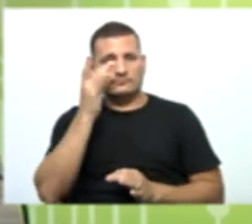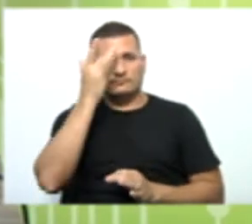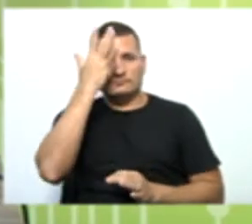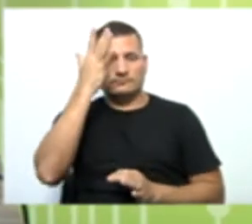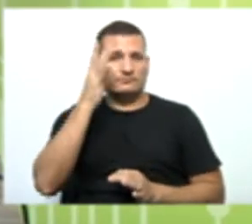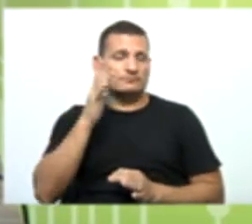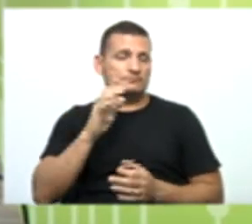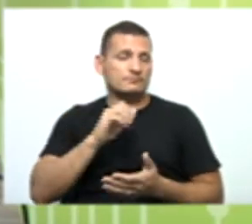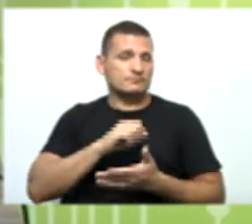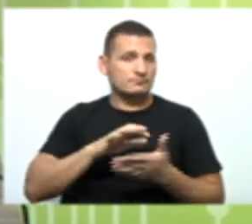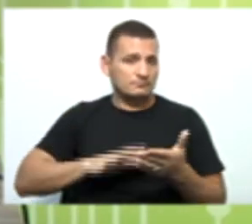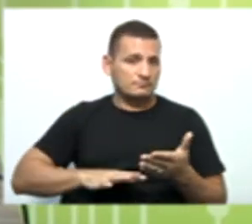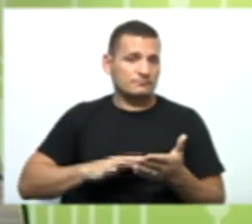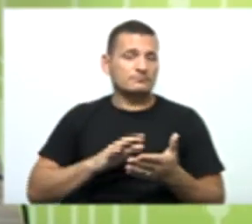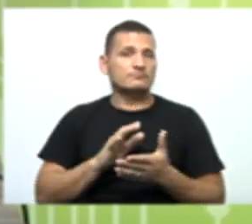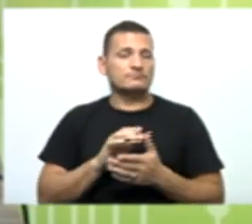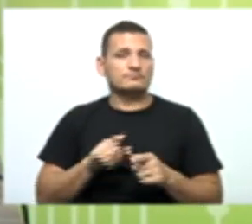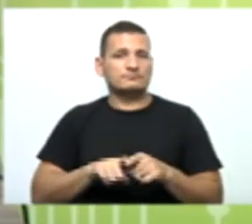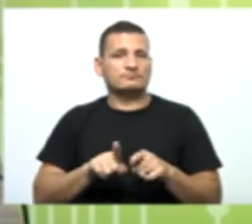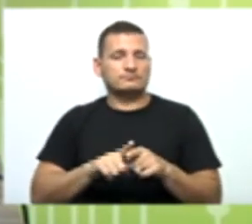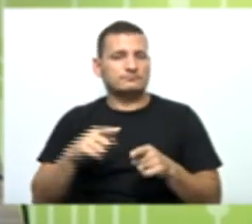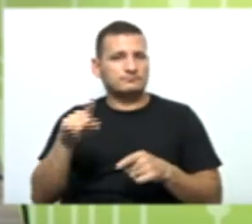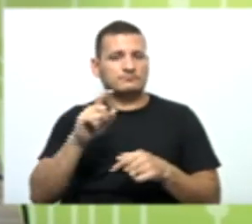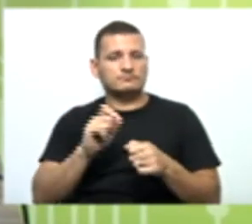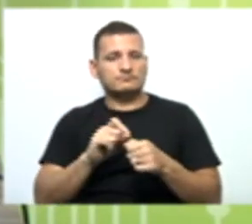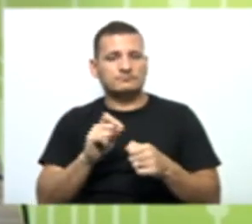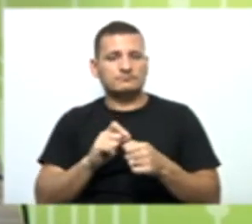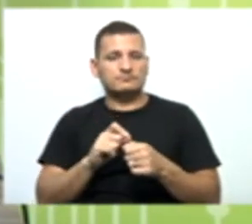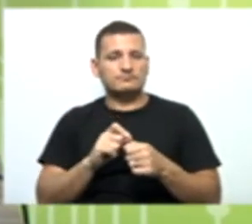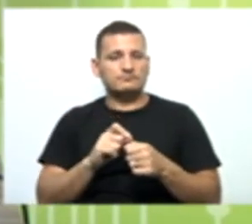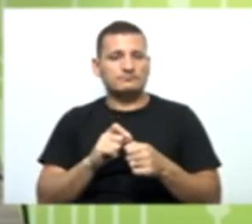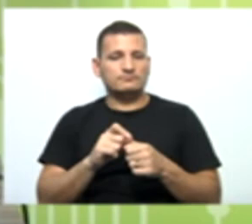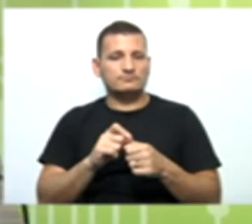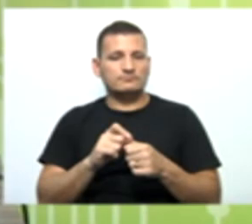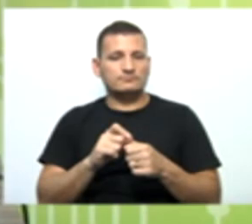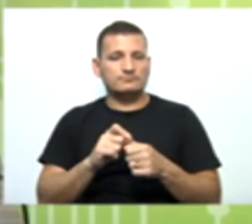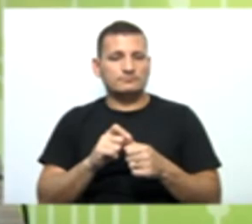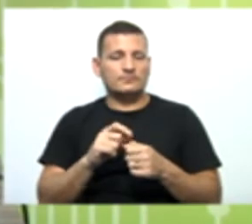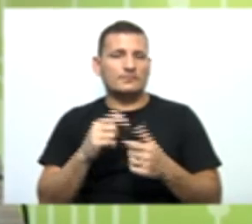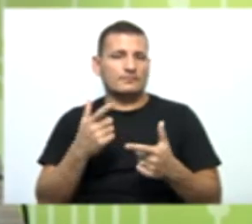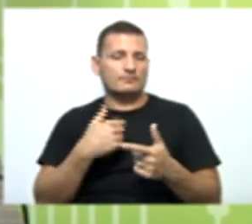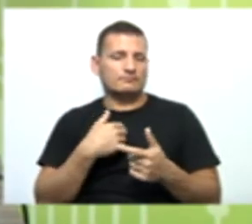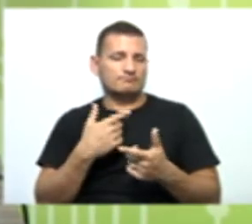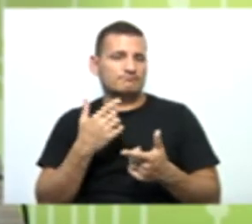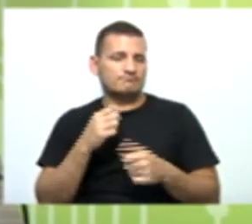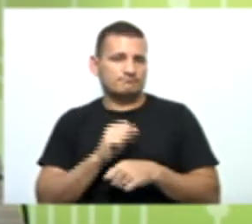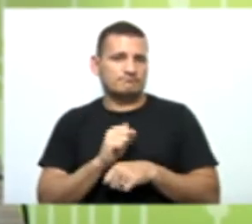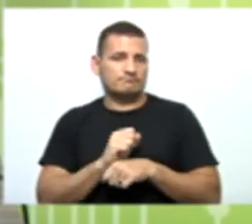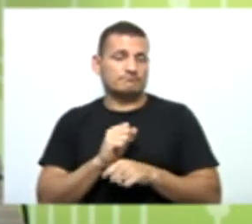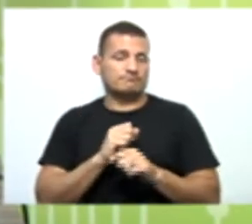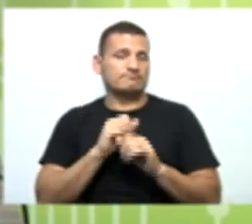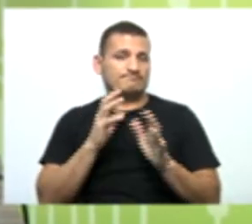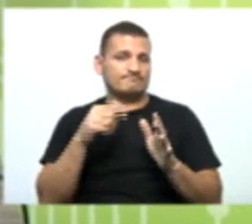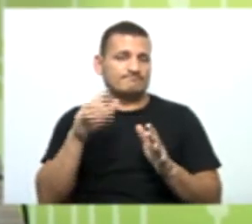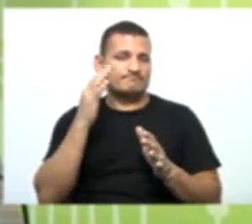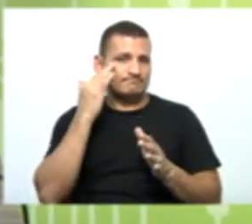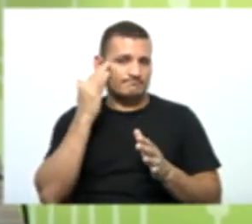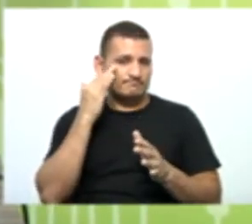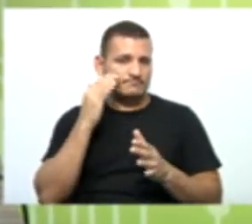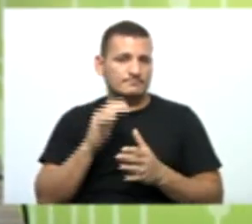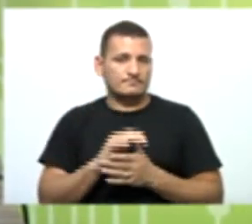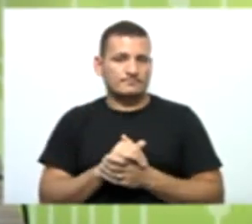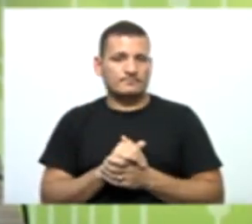resolução das atividades daqui a pouco que você vai fazer aí. Mas eu espero que realmente tenha ficado claro, certo? Vimos